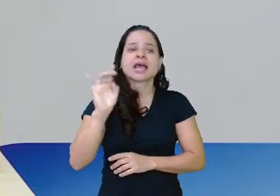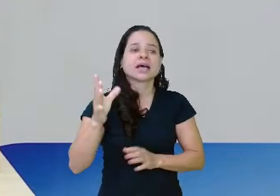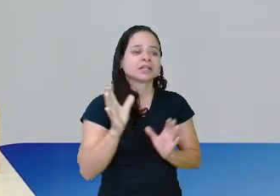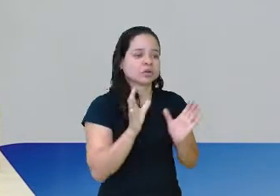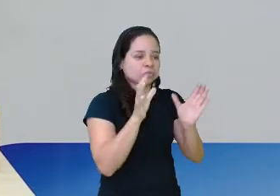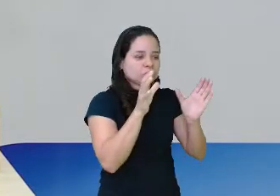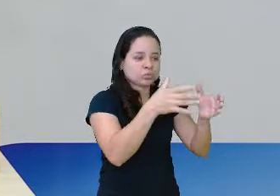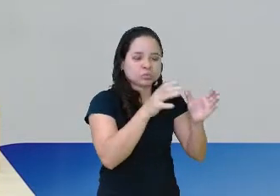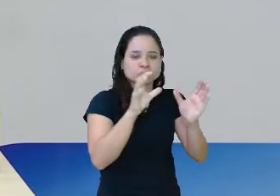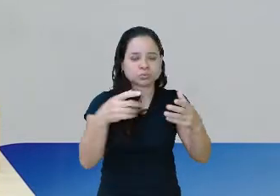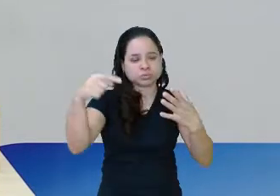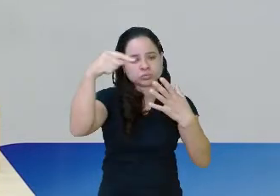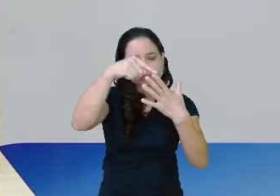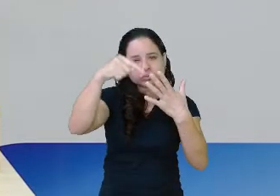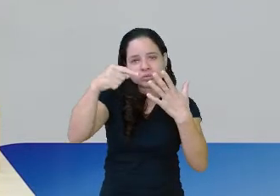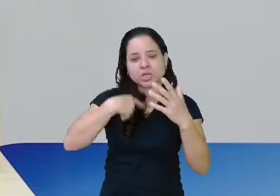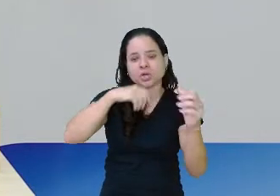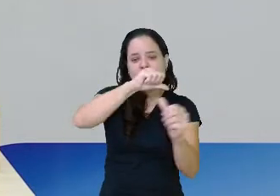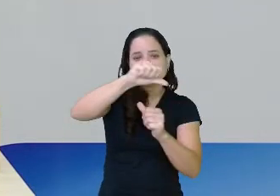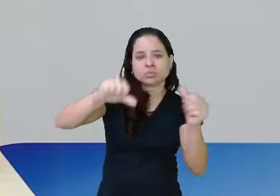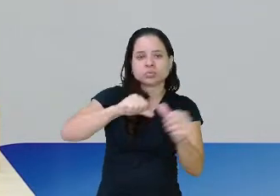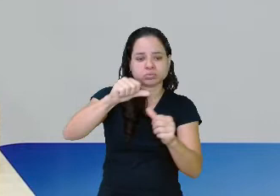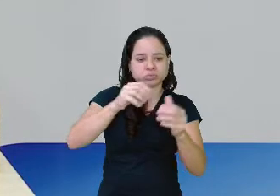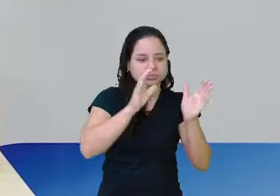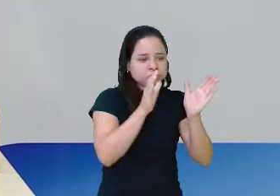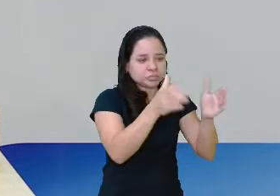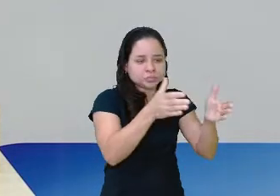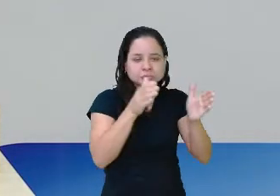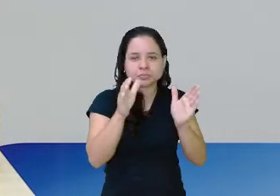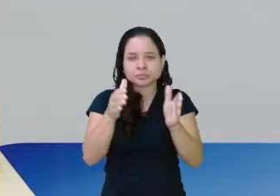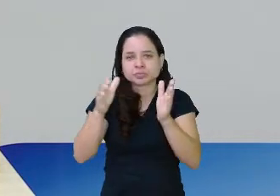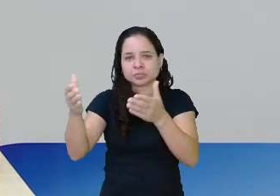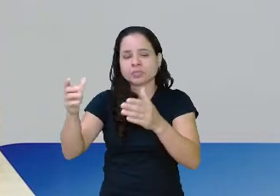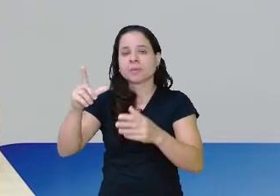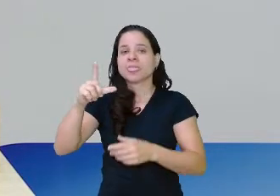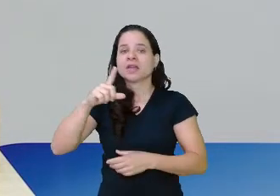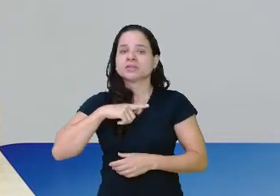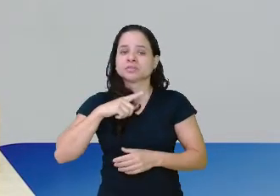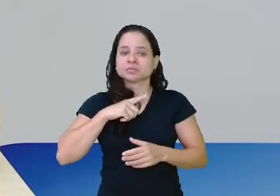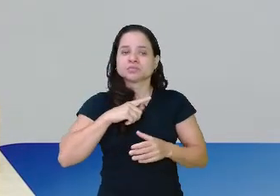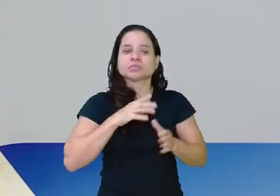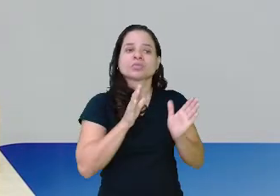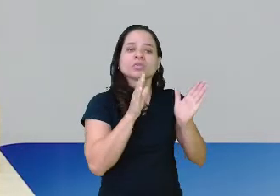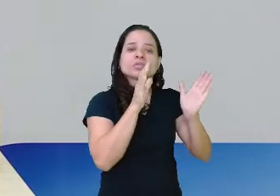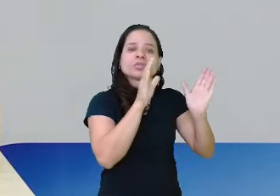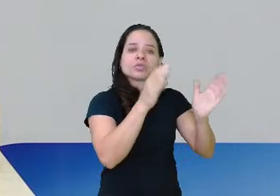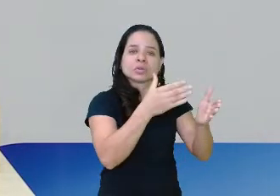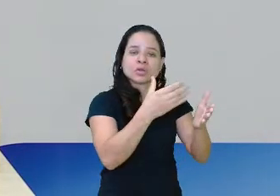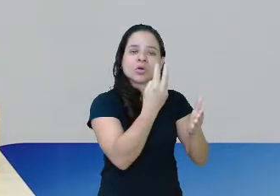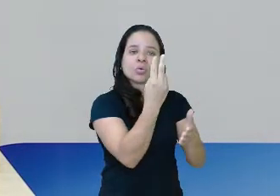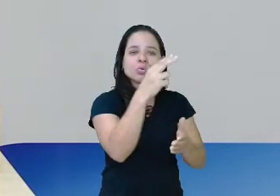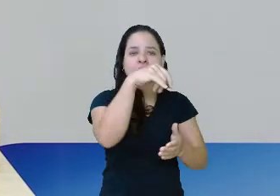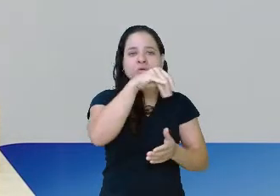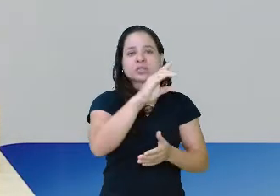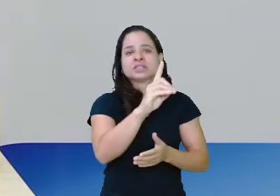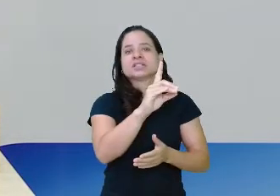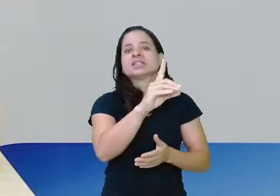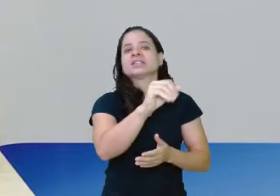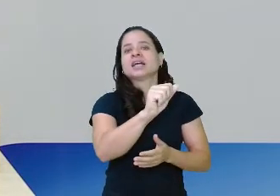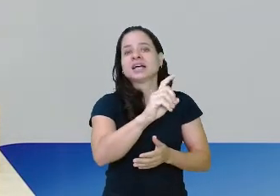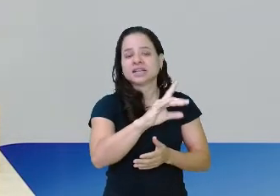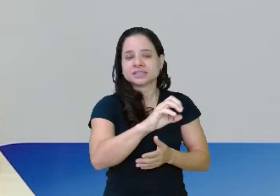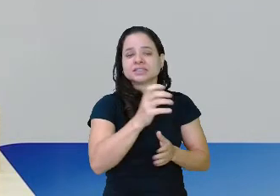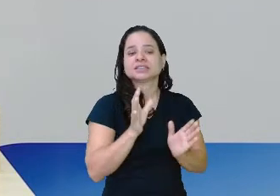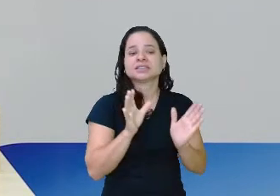eu mudo a minha classe. Eu tenho a minha ordem das unidades, das dezenas e